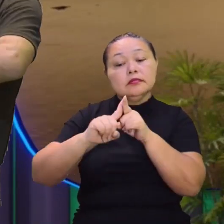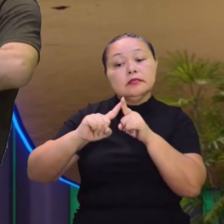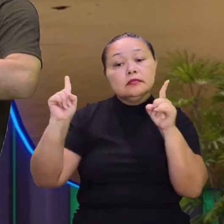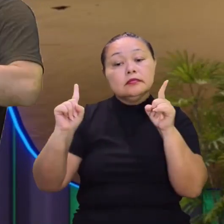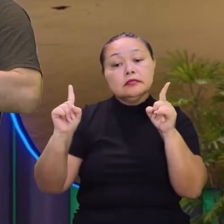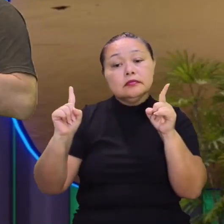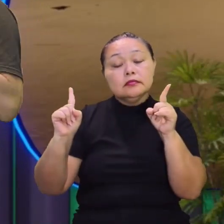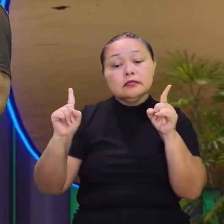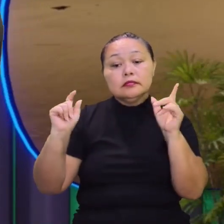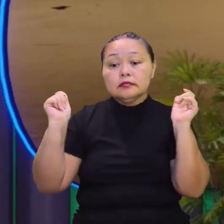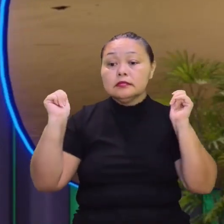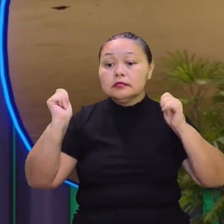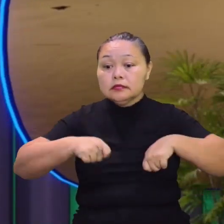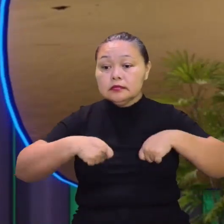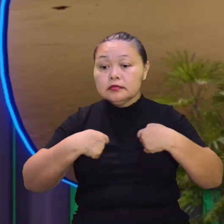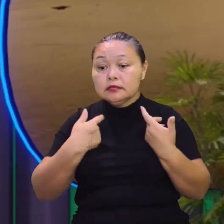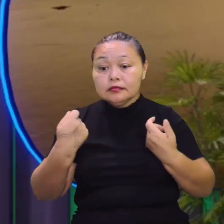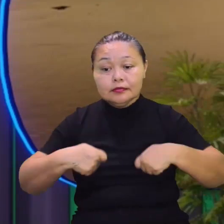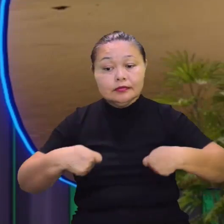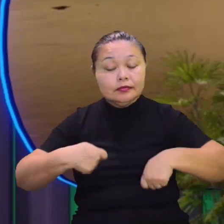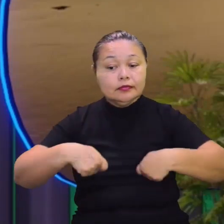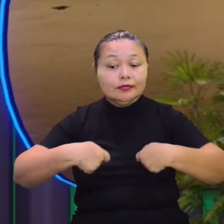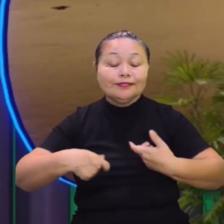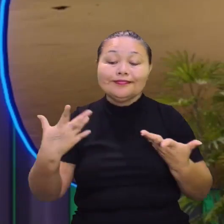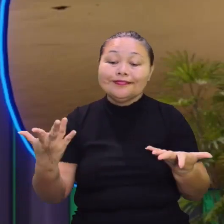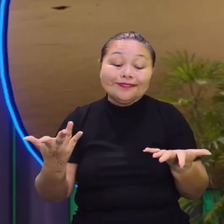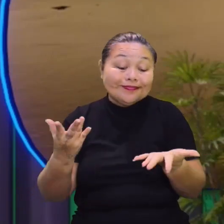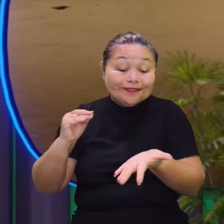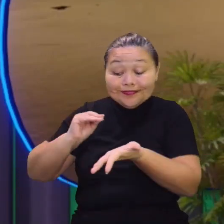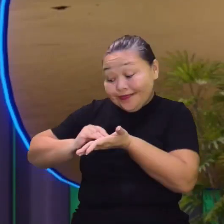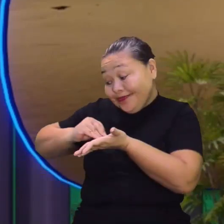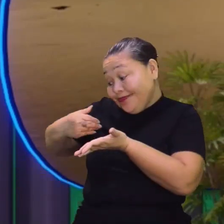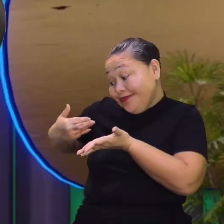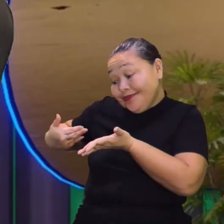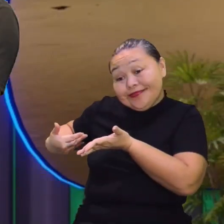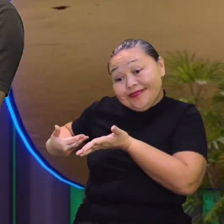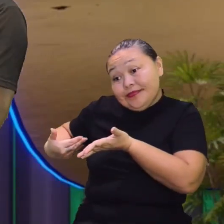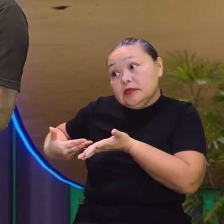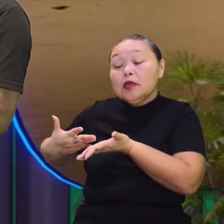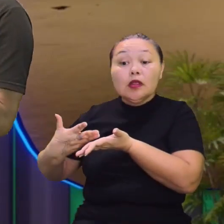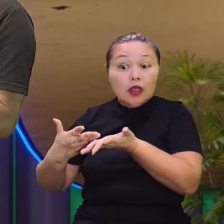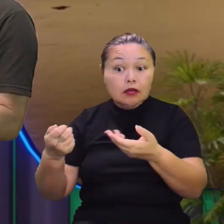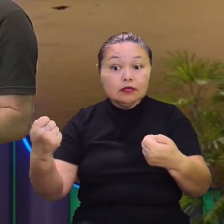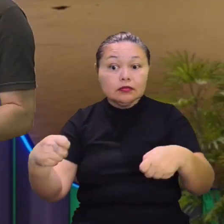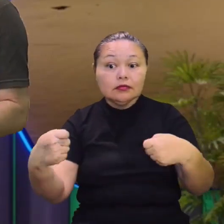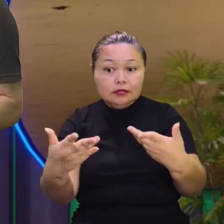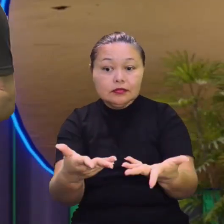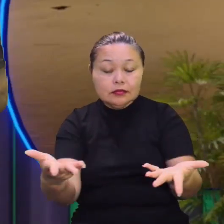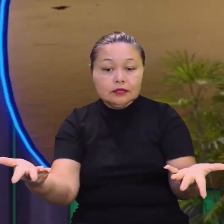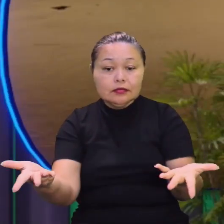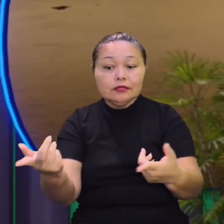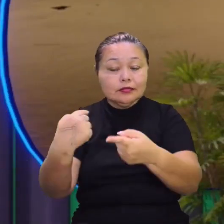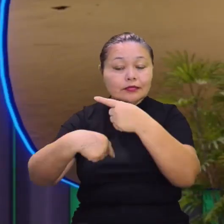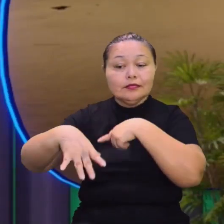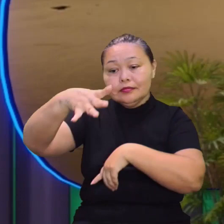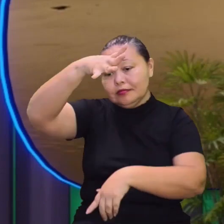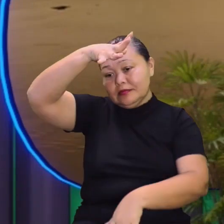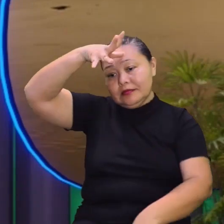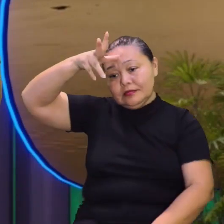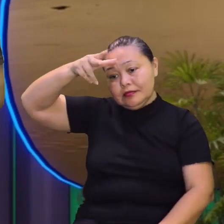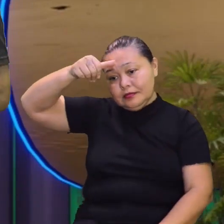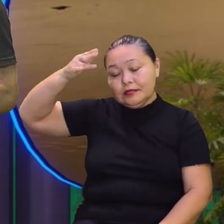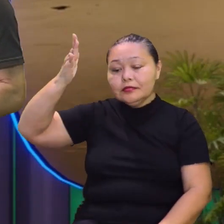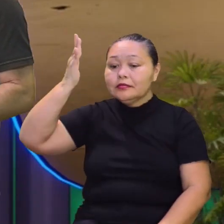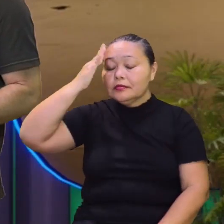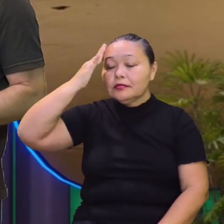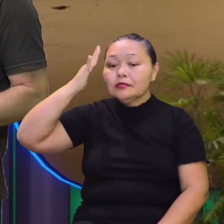a capacidade que ela precisava ainda fica aquém do que realmente é necessário, que vem lá do Mato Grosso. A gente